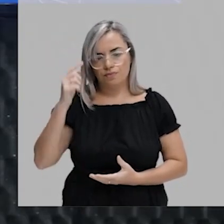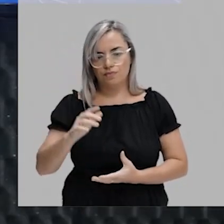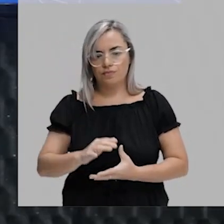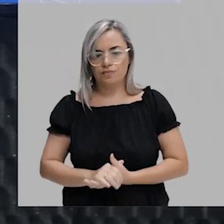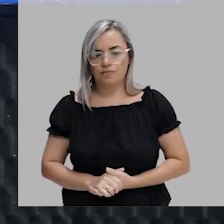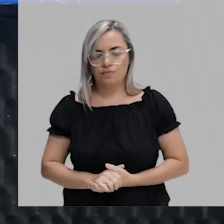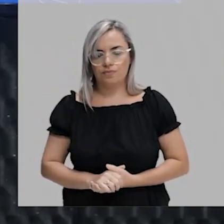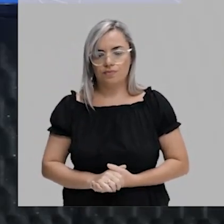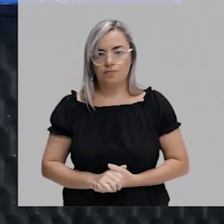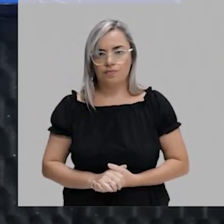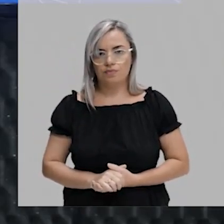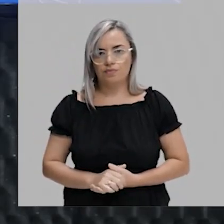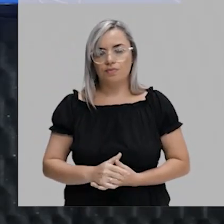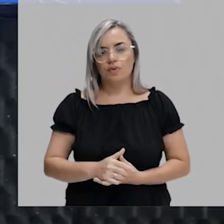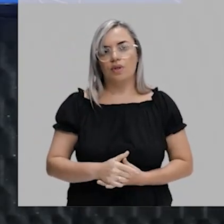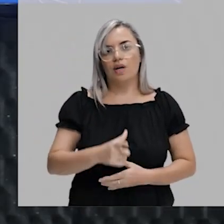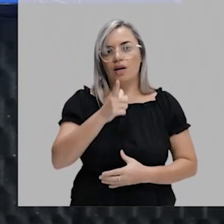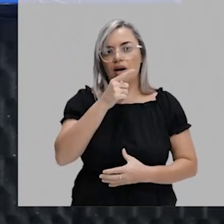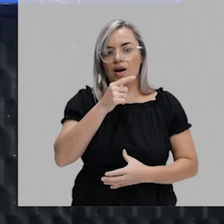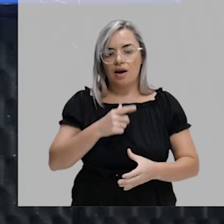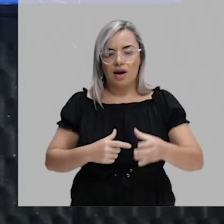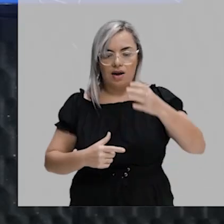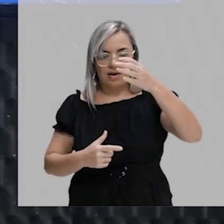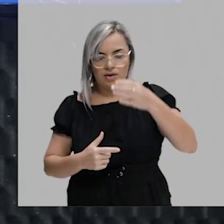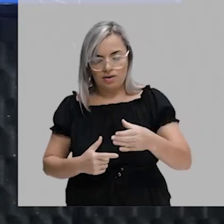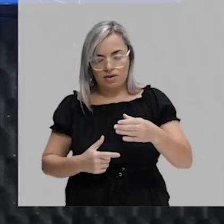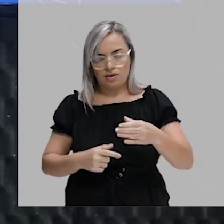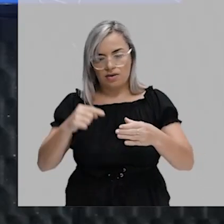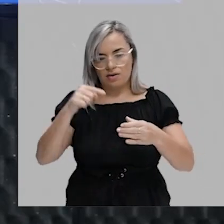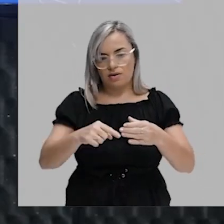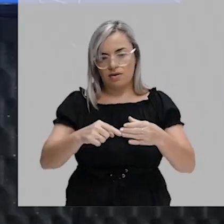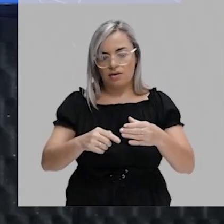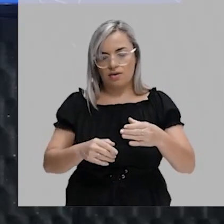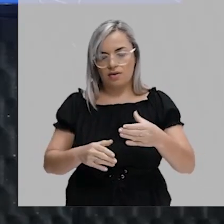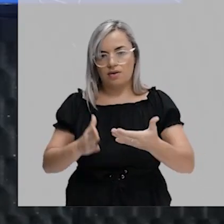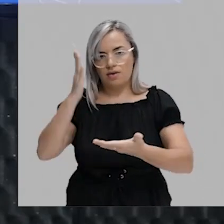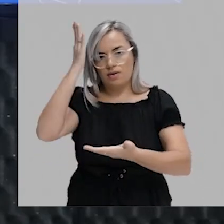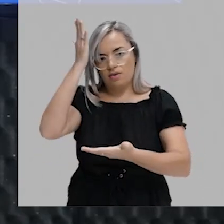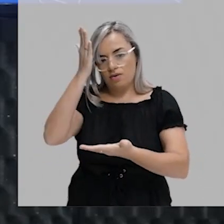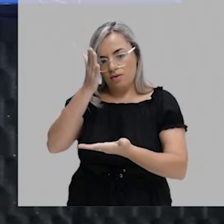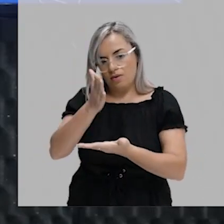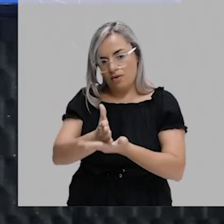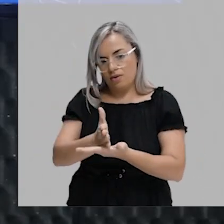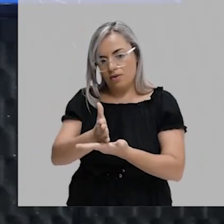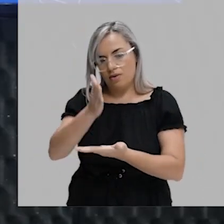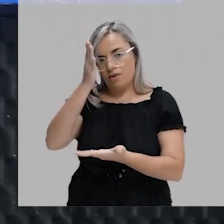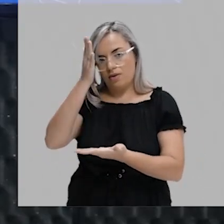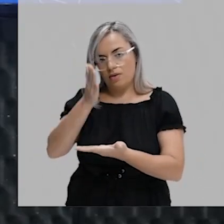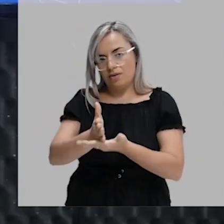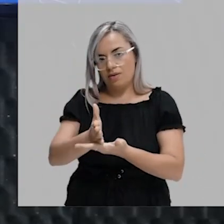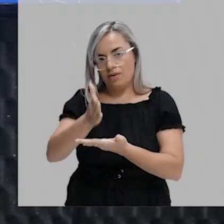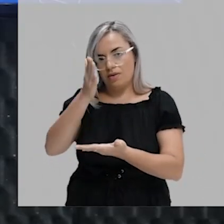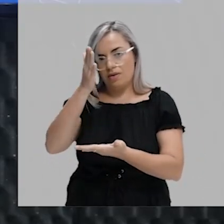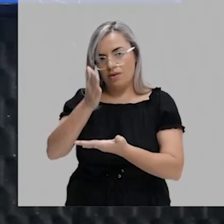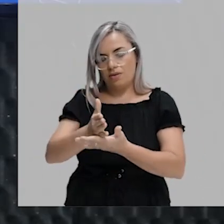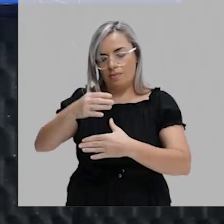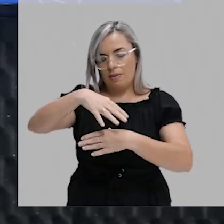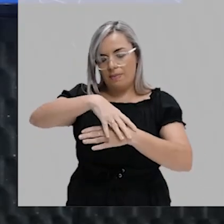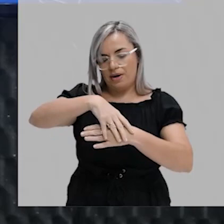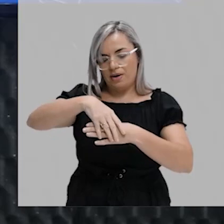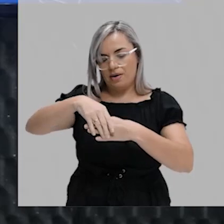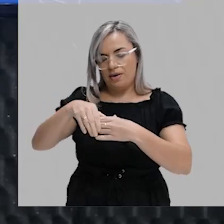aqui um copo, e nesse copo, ele está separado aqui, pessoal, por uma membrana semipermeável, uma